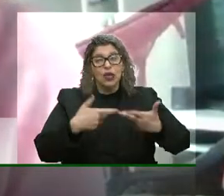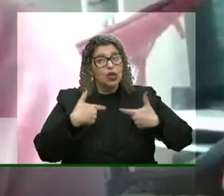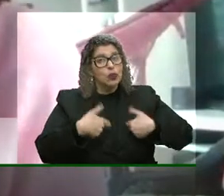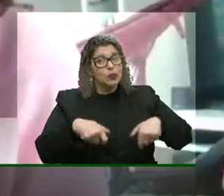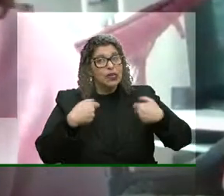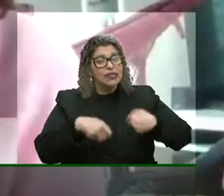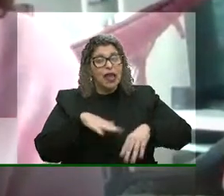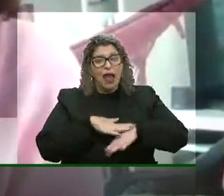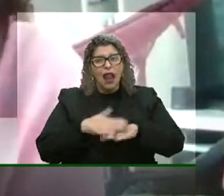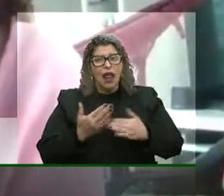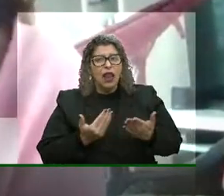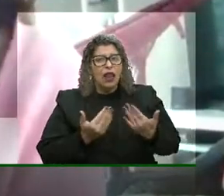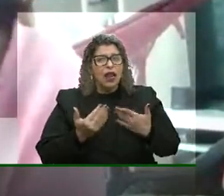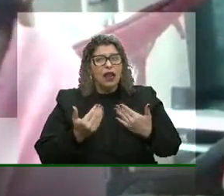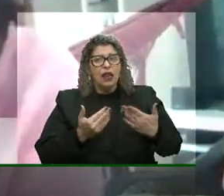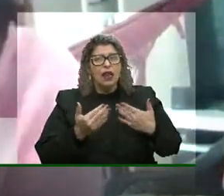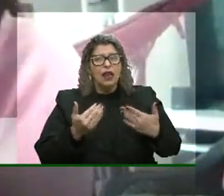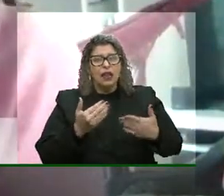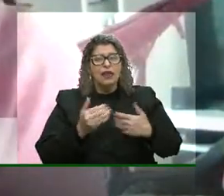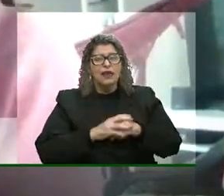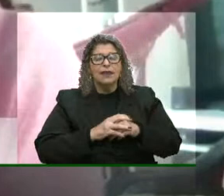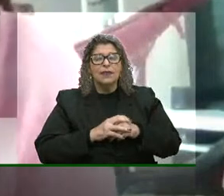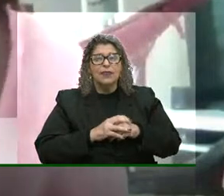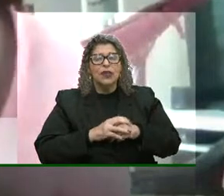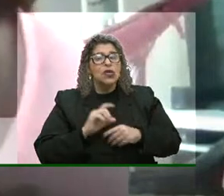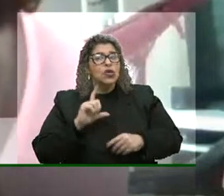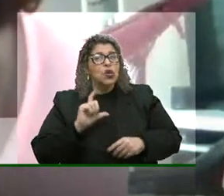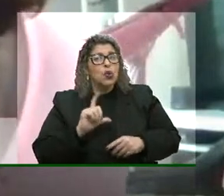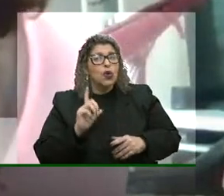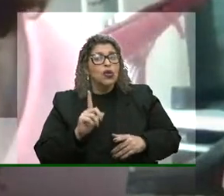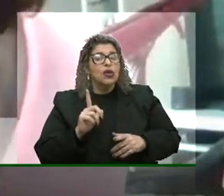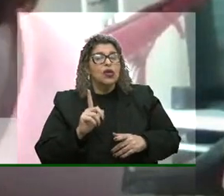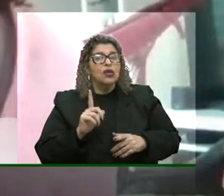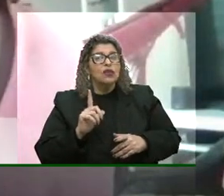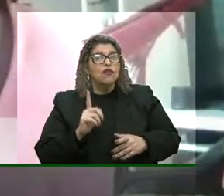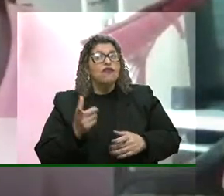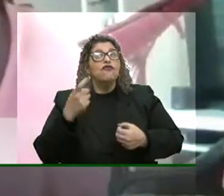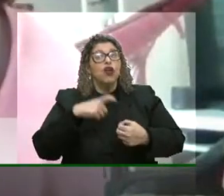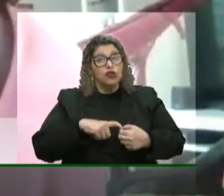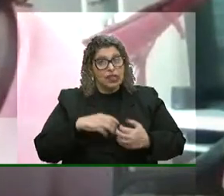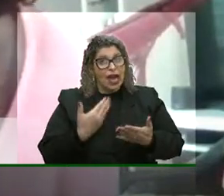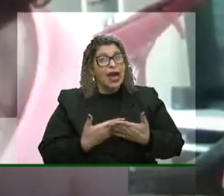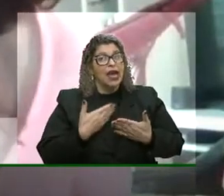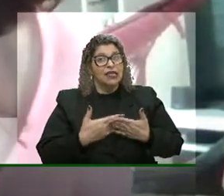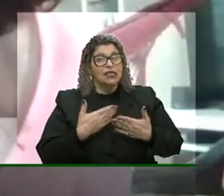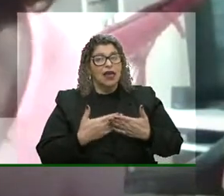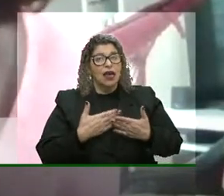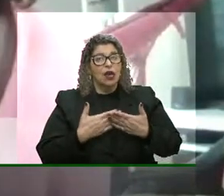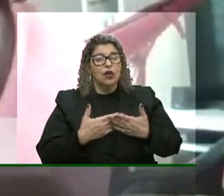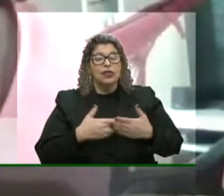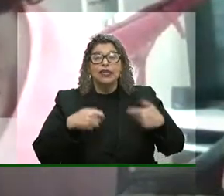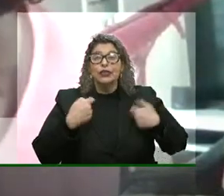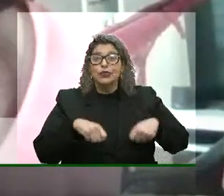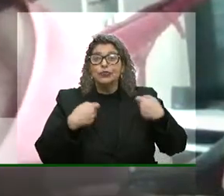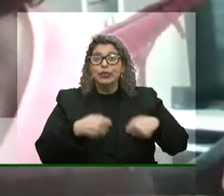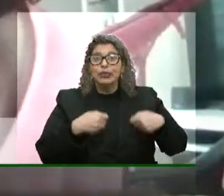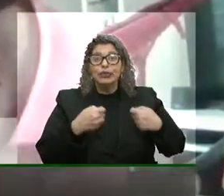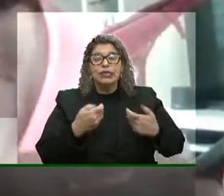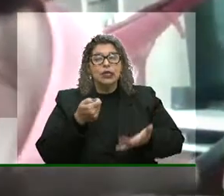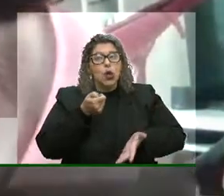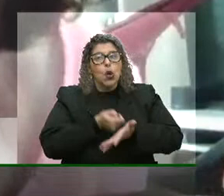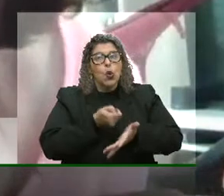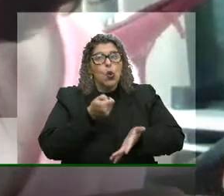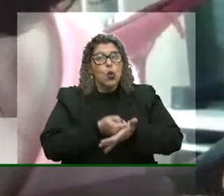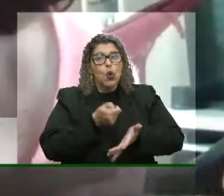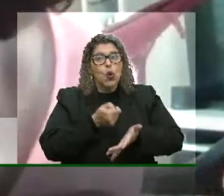através do diálogo, a prospecção de quando voltar às aulas. Quer dizer, medida como essa tira pressões que não são